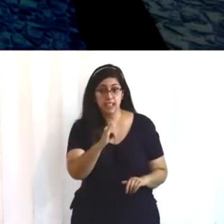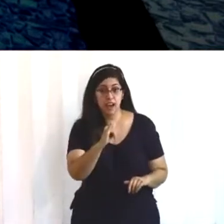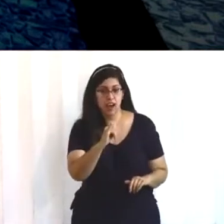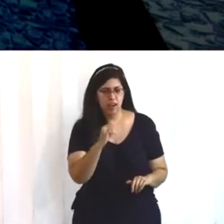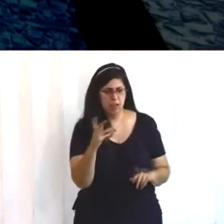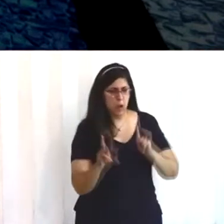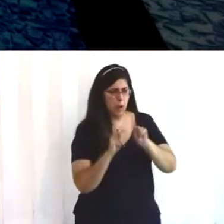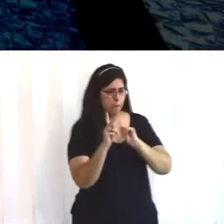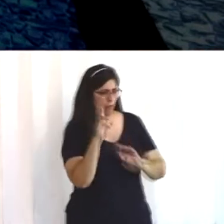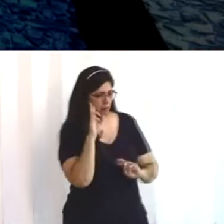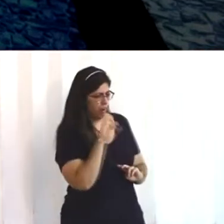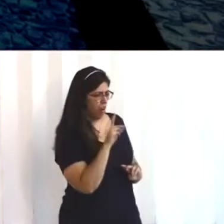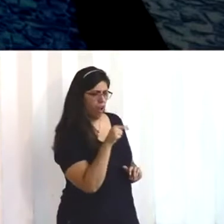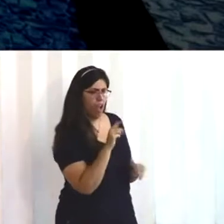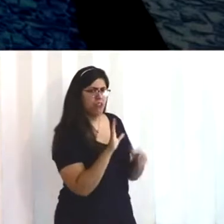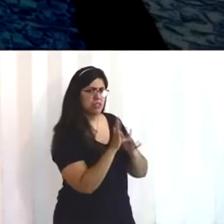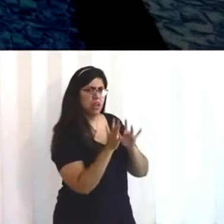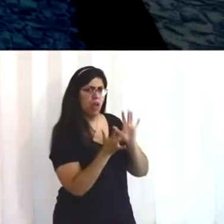espírito imundo.